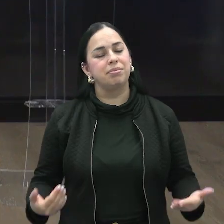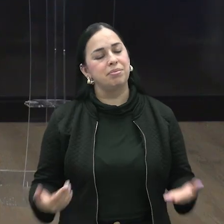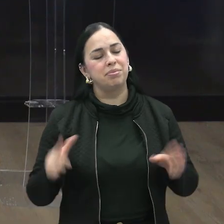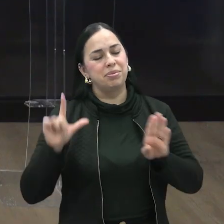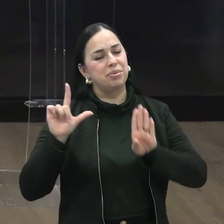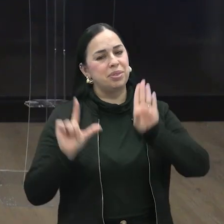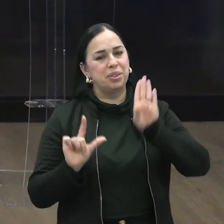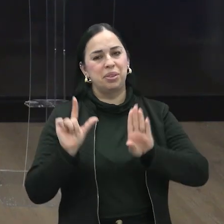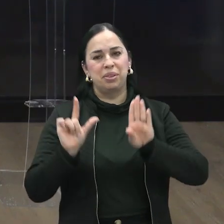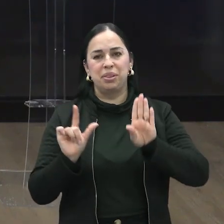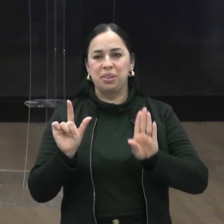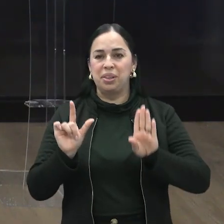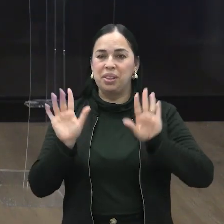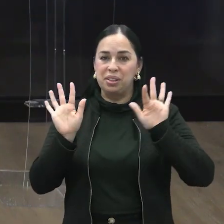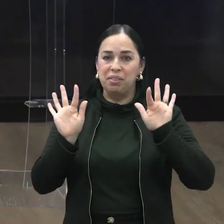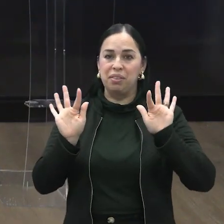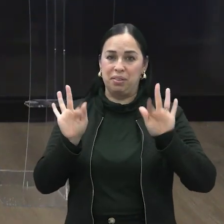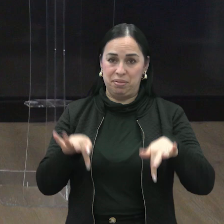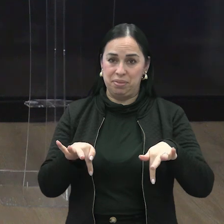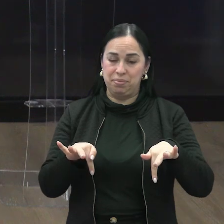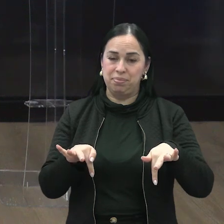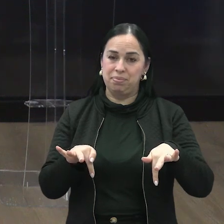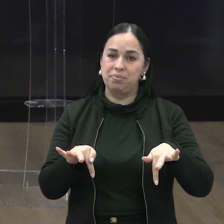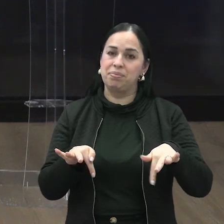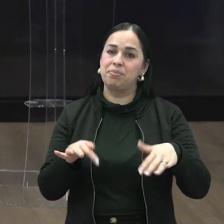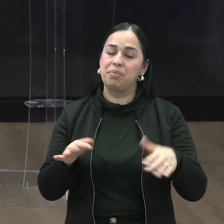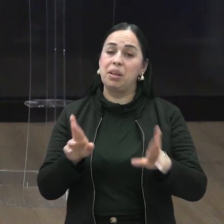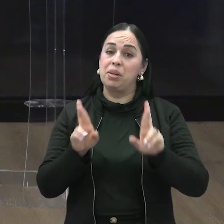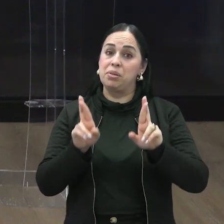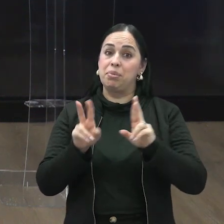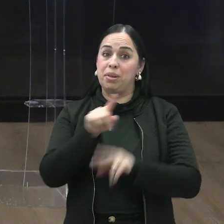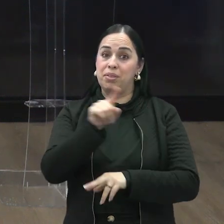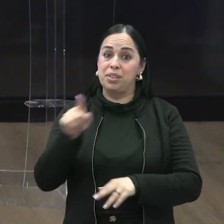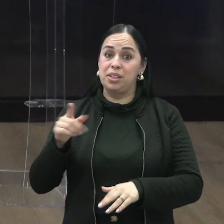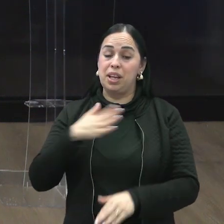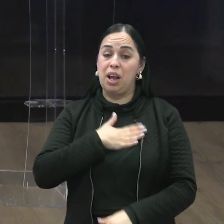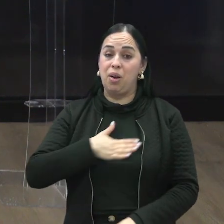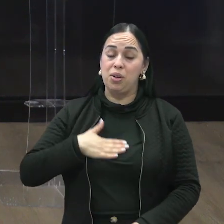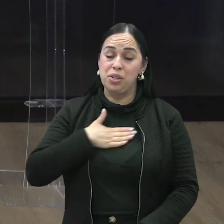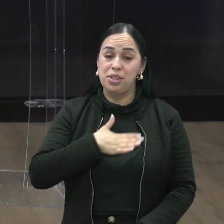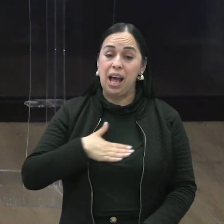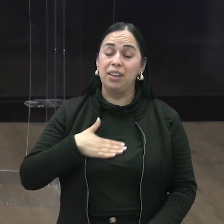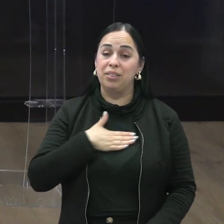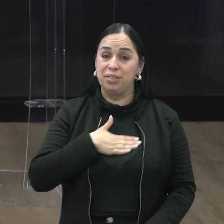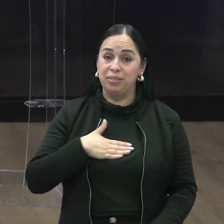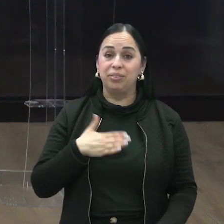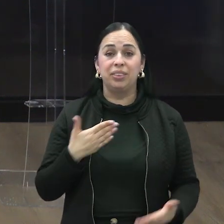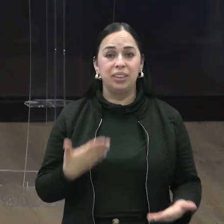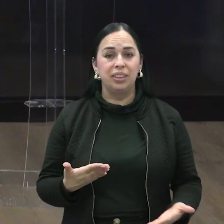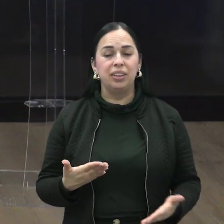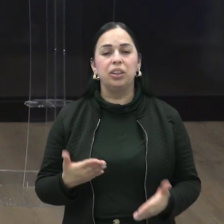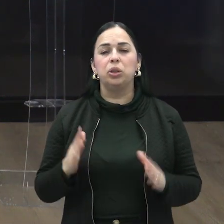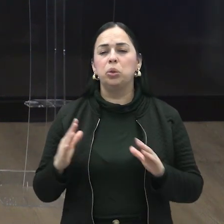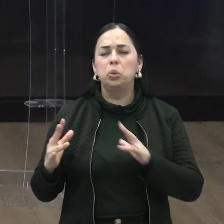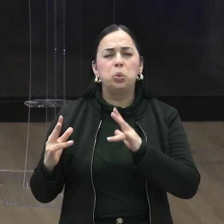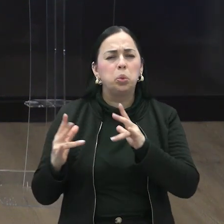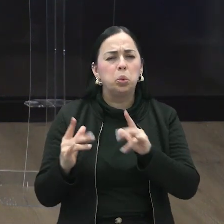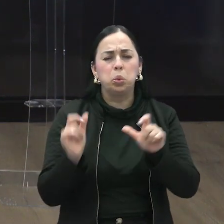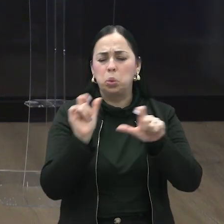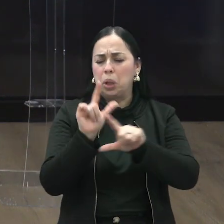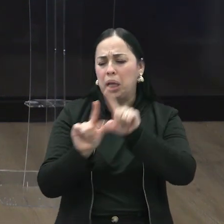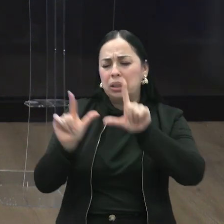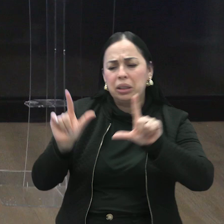O boletim legislativo desta sexta-feira termina aqui. Espero que você tenha aproveitado as informações. Todo o conteúdo produzido